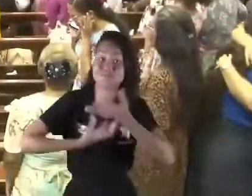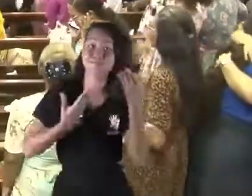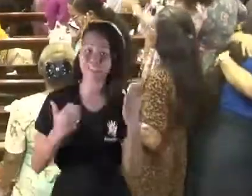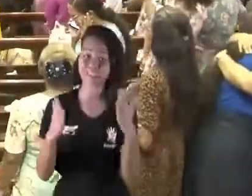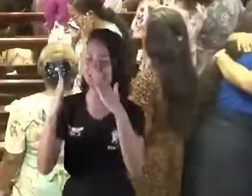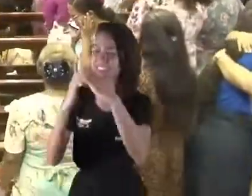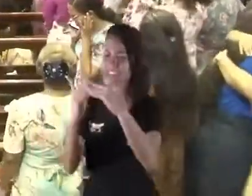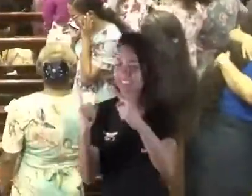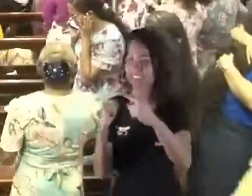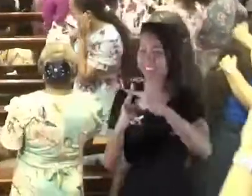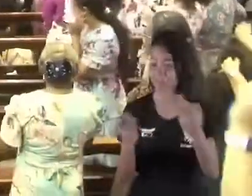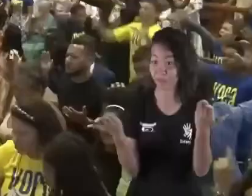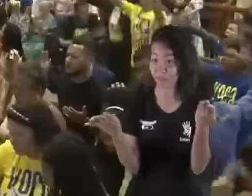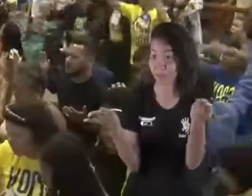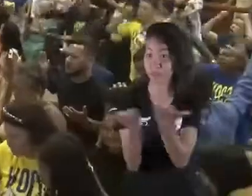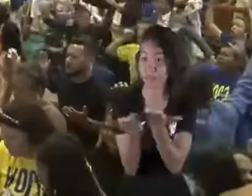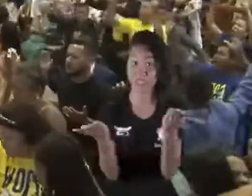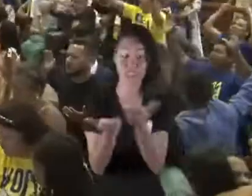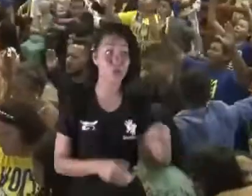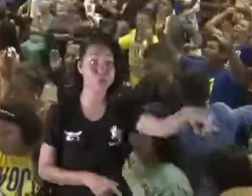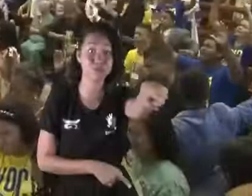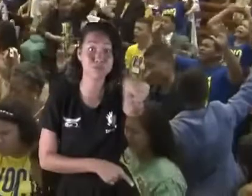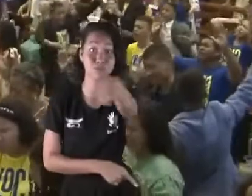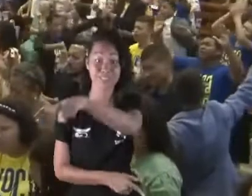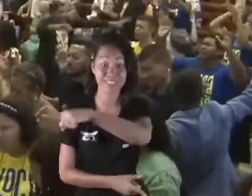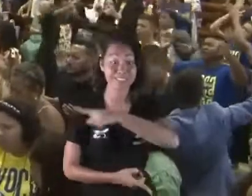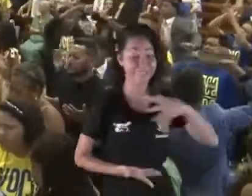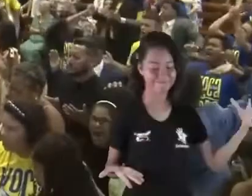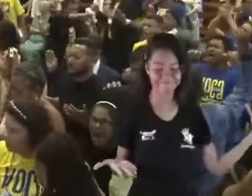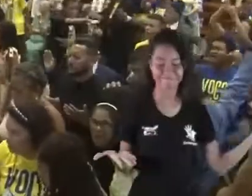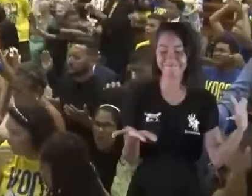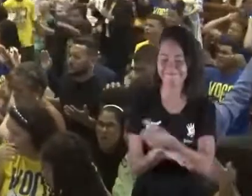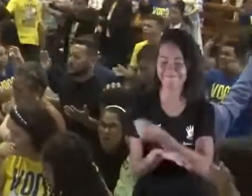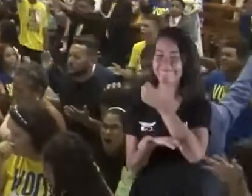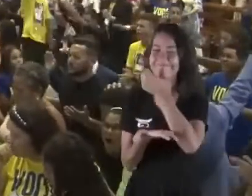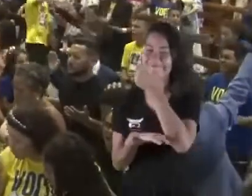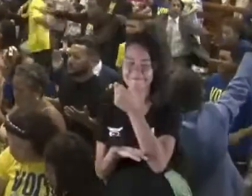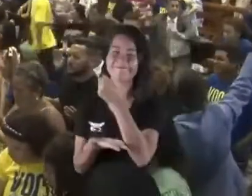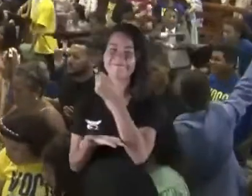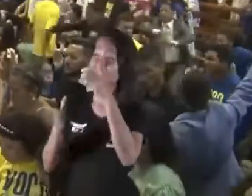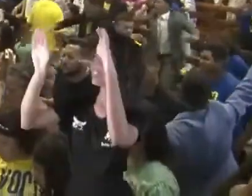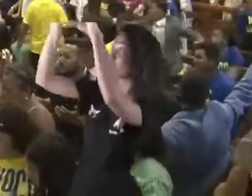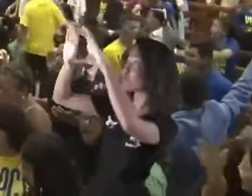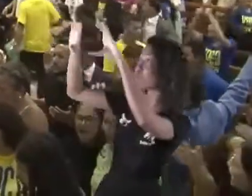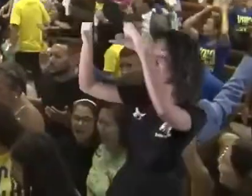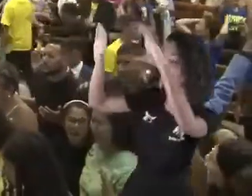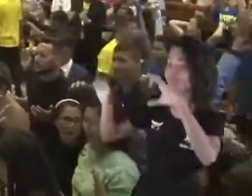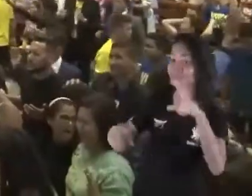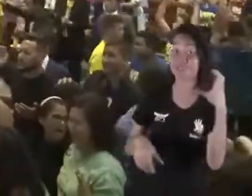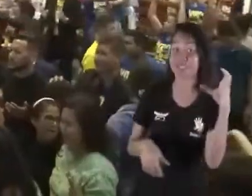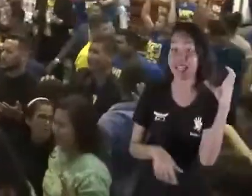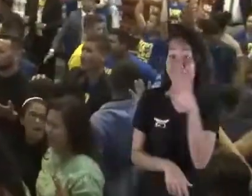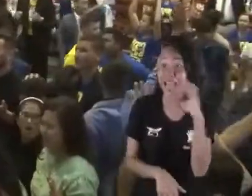Cadê 80? Rapacaba, copa, copa, copa, copa, copa, copa. Chá.